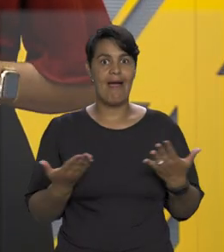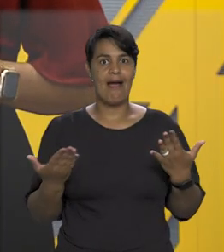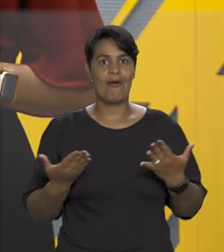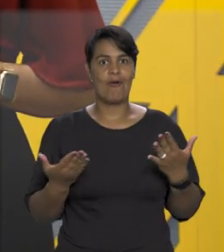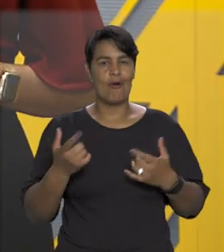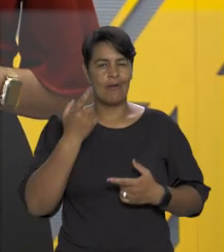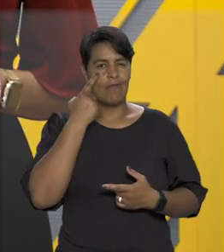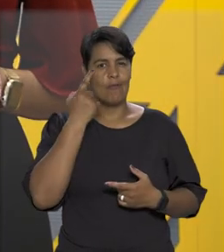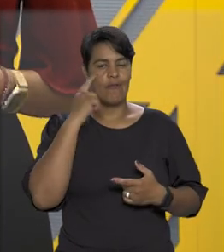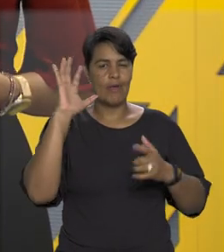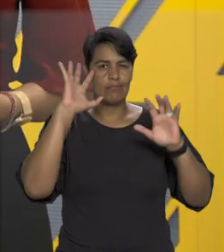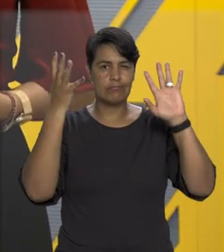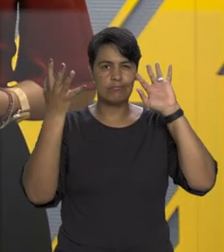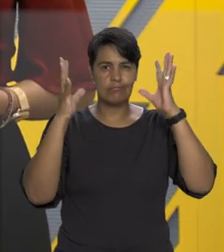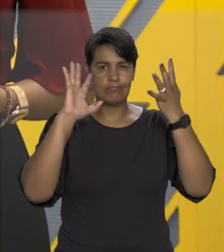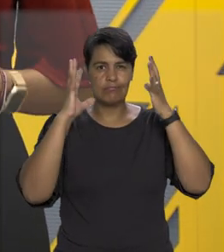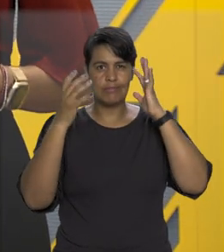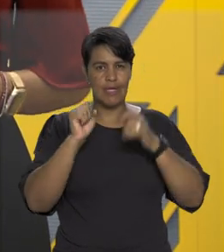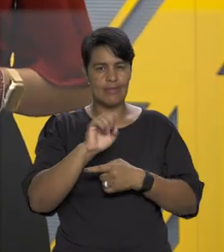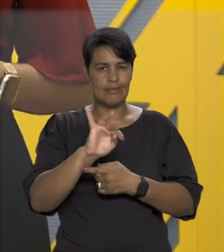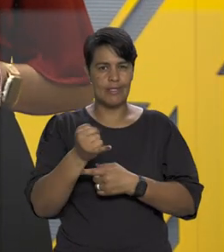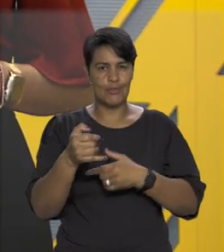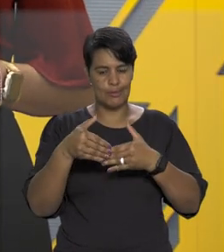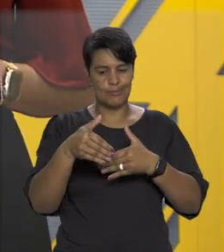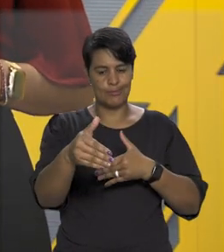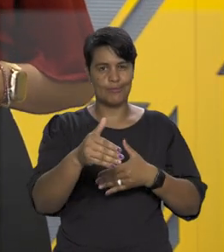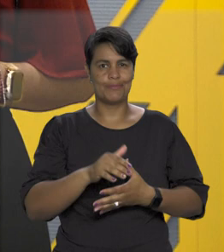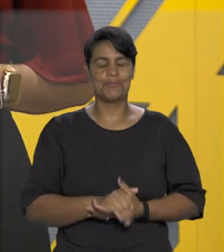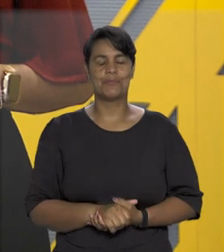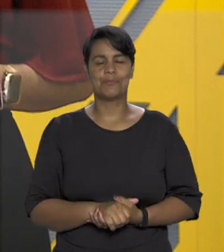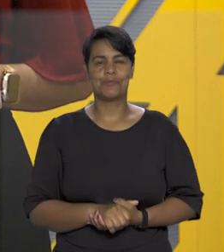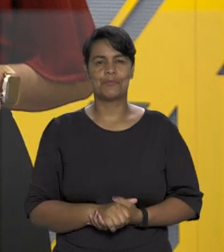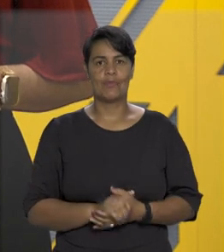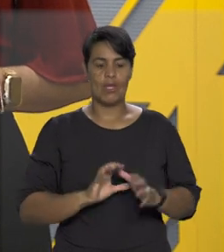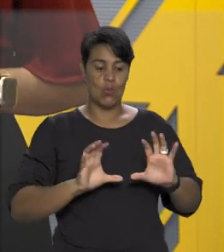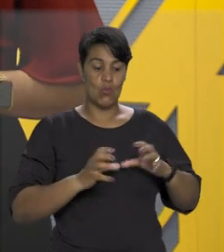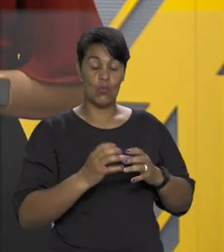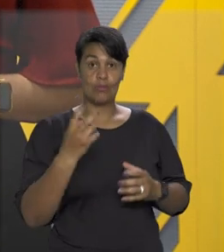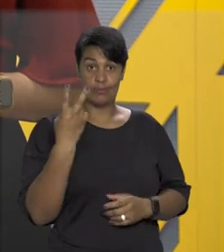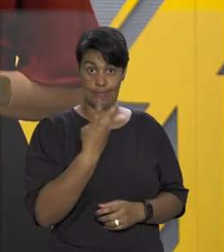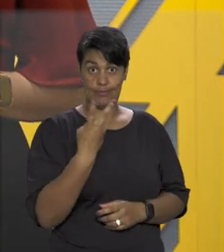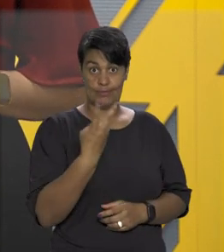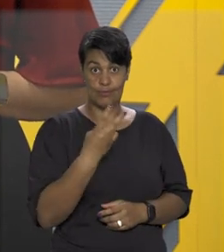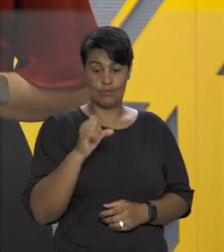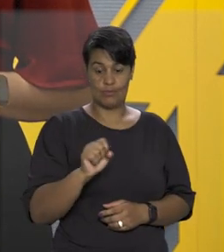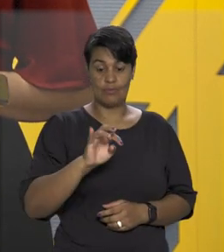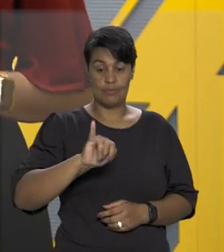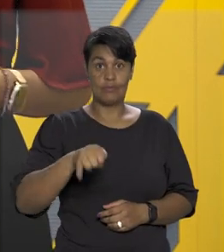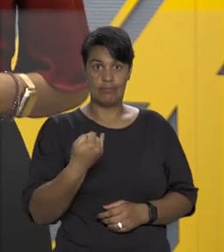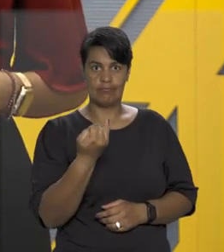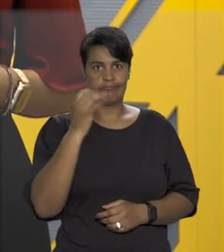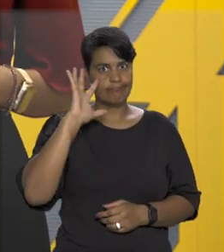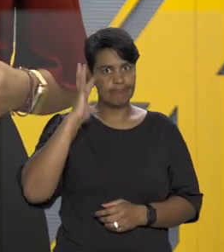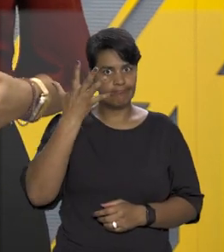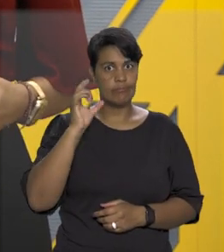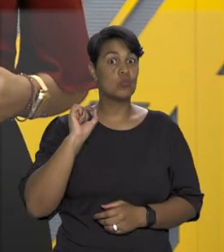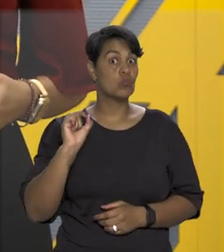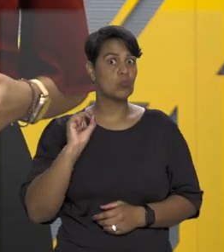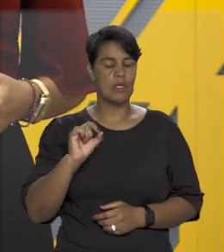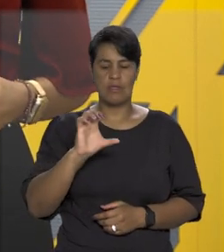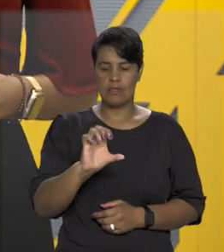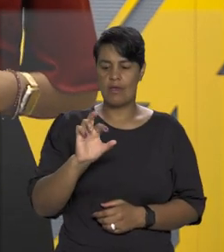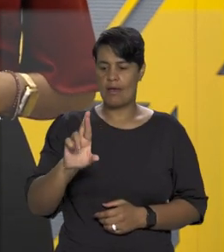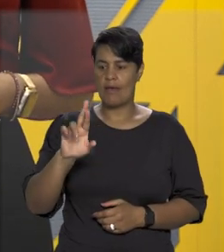conheça algumas das mais recentes decisões do STJ. A segunda turma do Superior Tribunal de Justiça decidiu que o